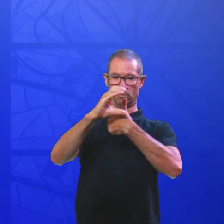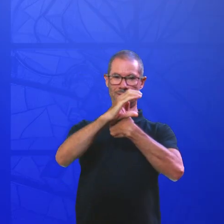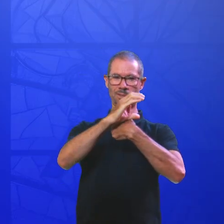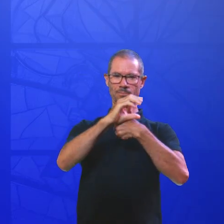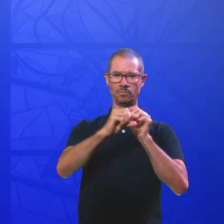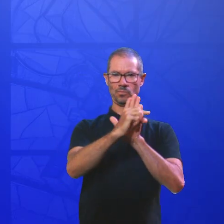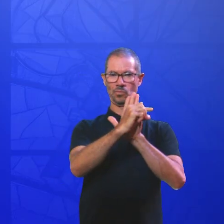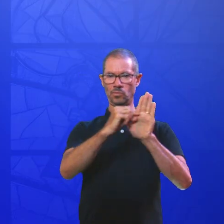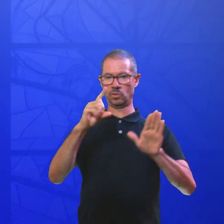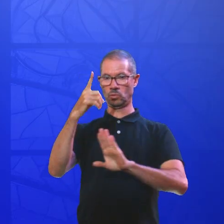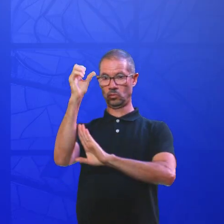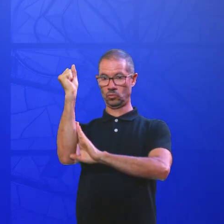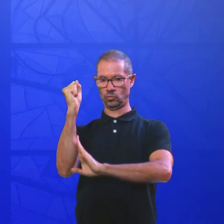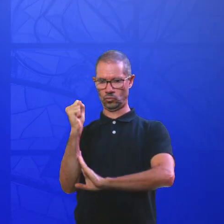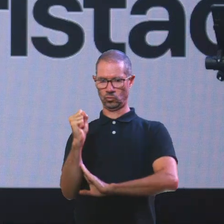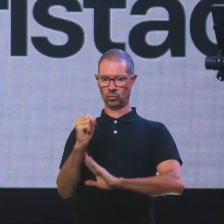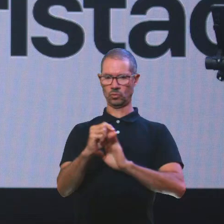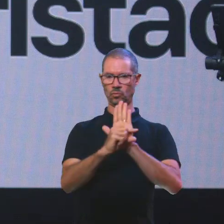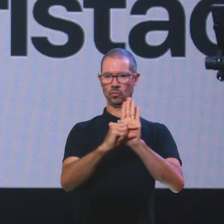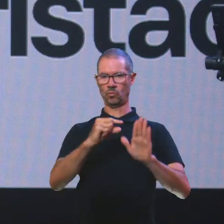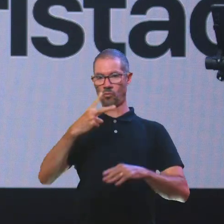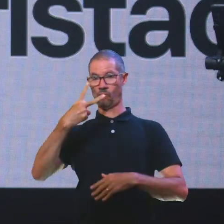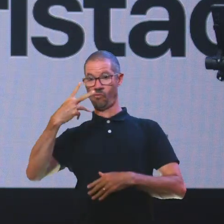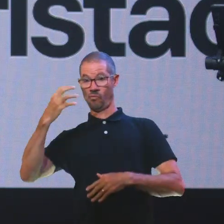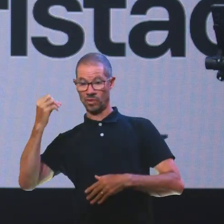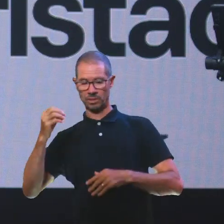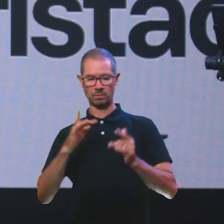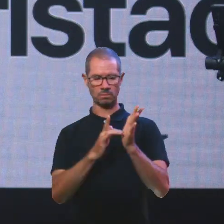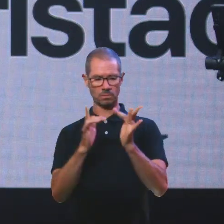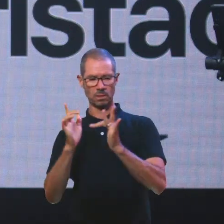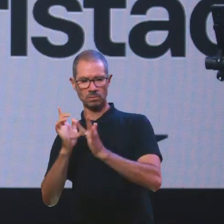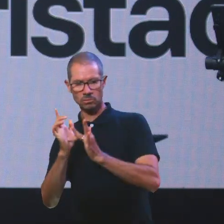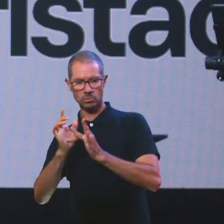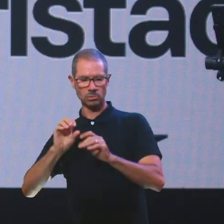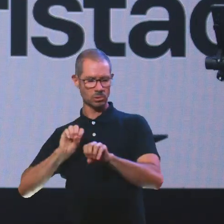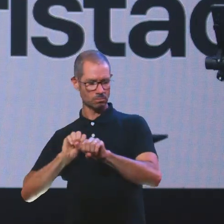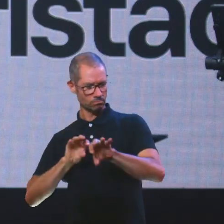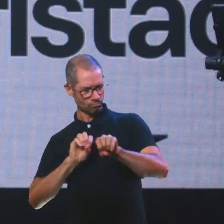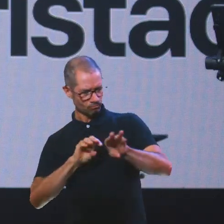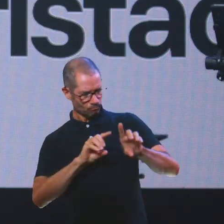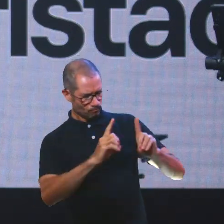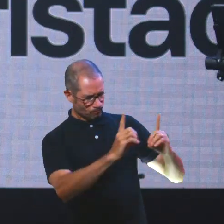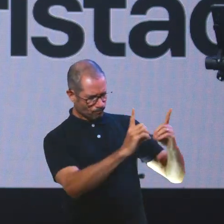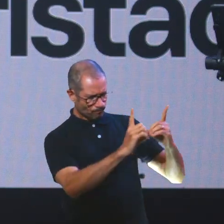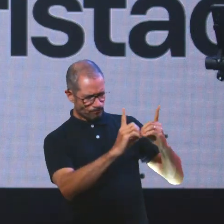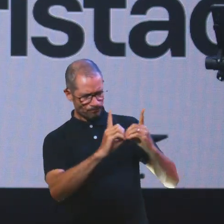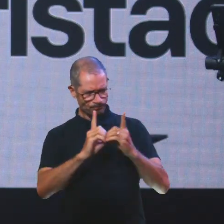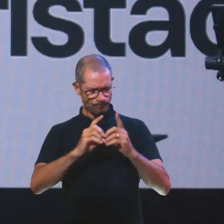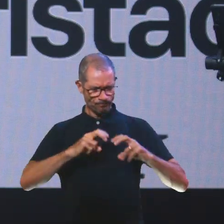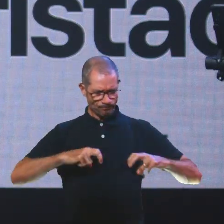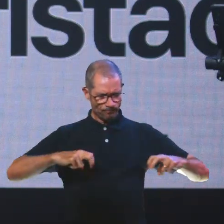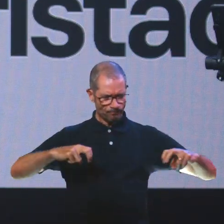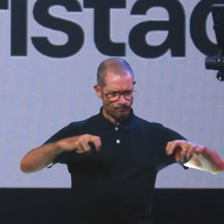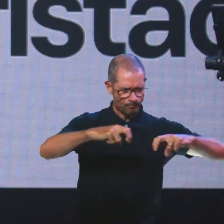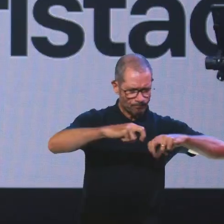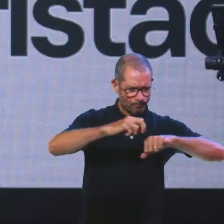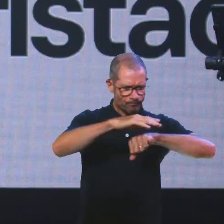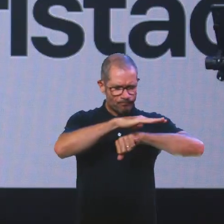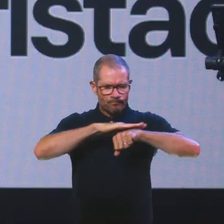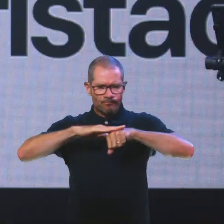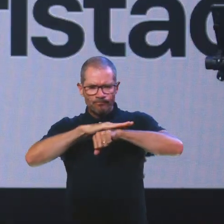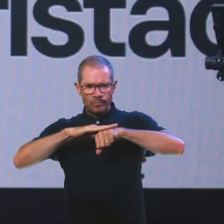Do versículo 18 ao versículo 20, Jesus começa a trabalhar junto com os seus discípulos e as conversas de Jesus são